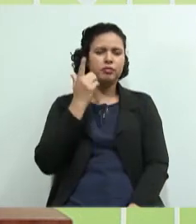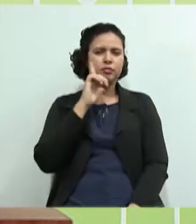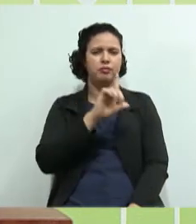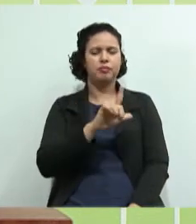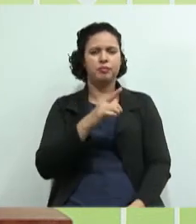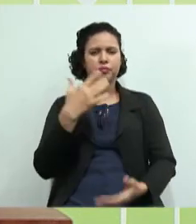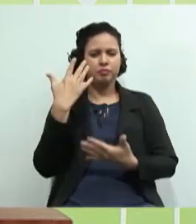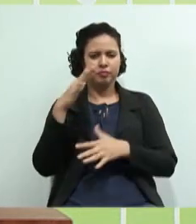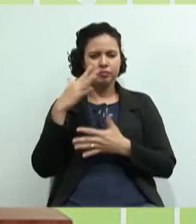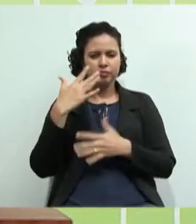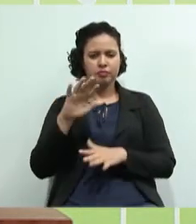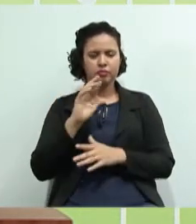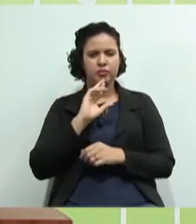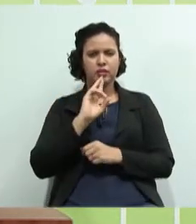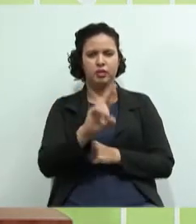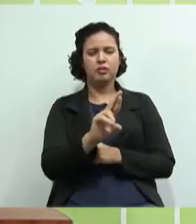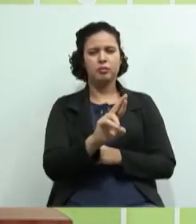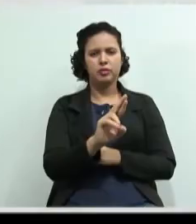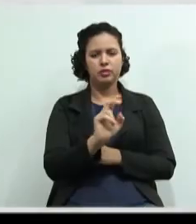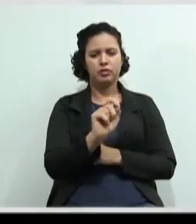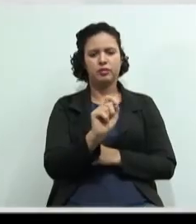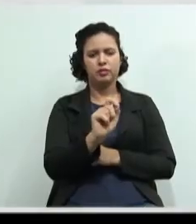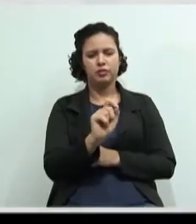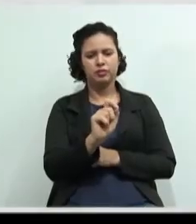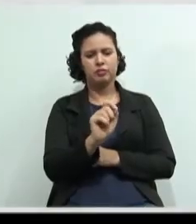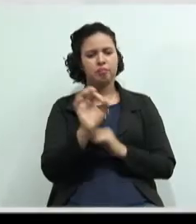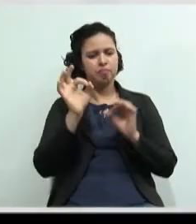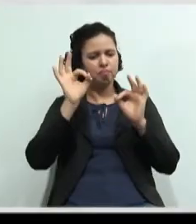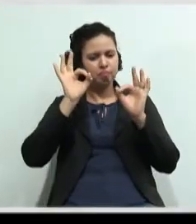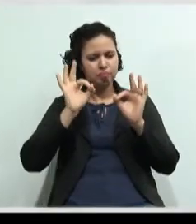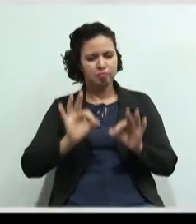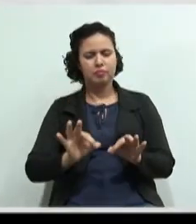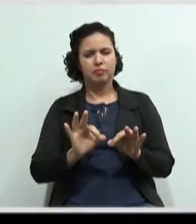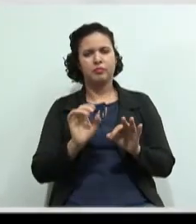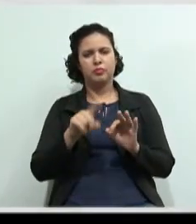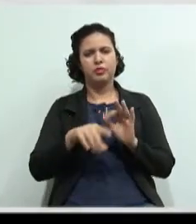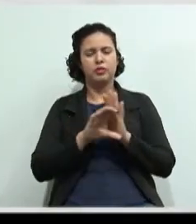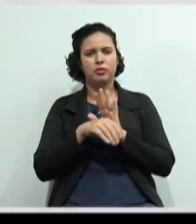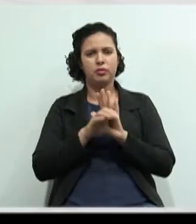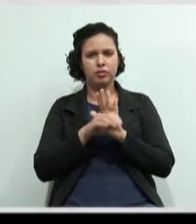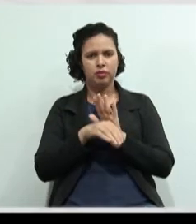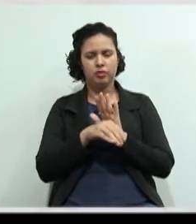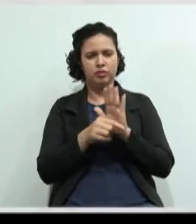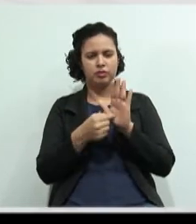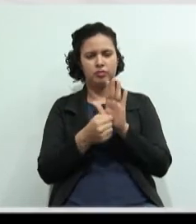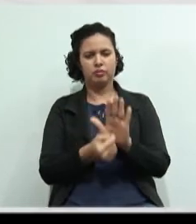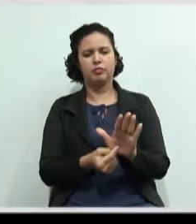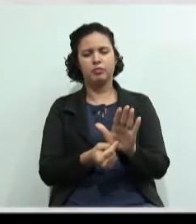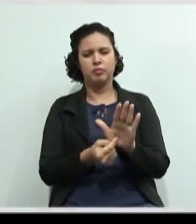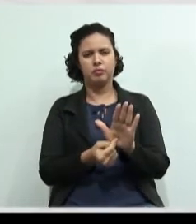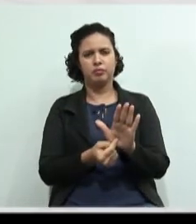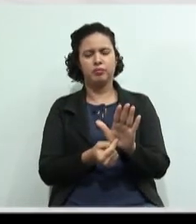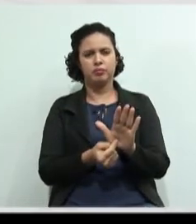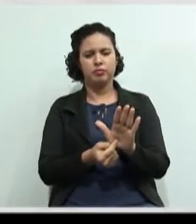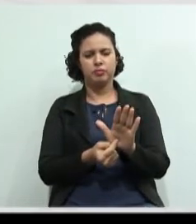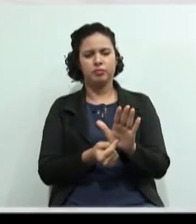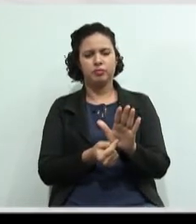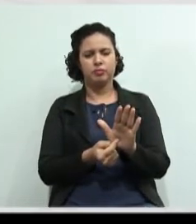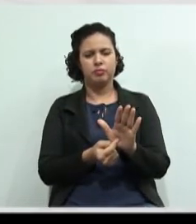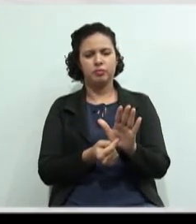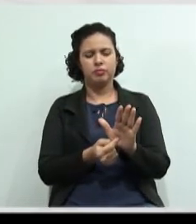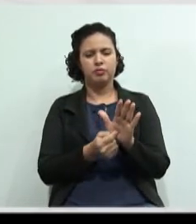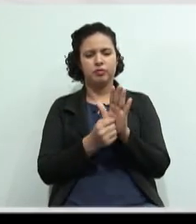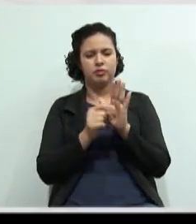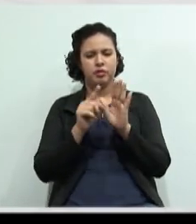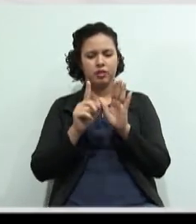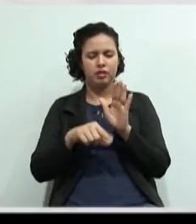de parabéns. Coloca a resposta aí que ela colocou exatamente o conceito que nós trouxemos na nossa aula. A